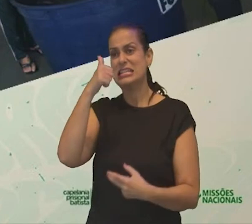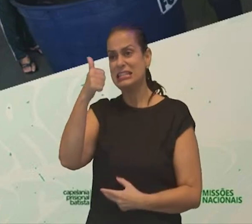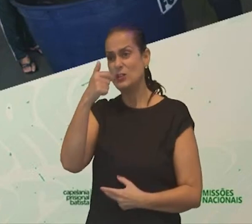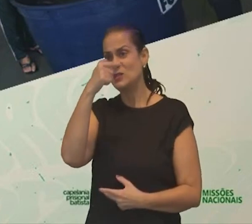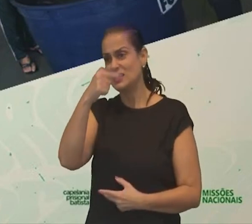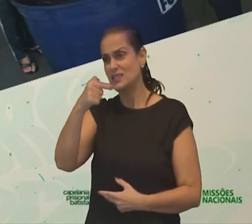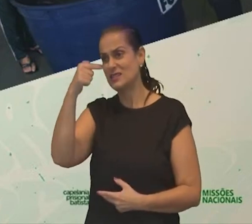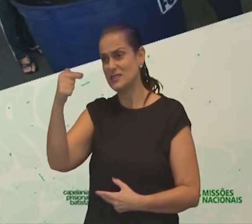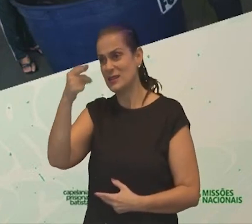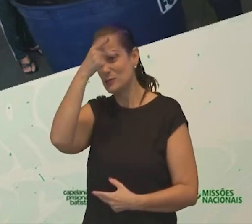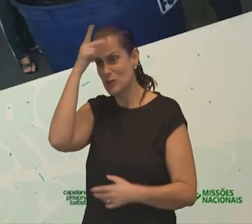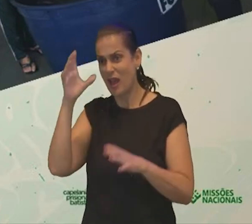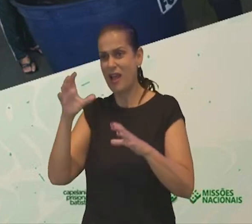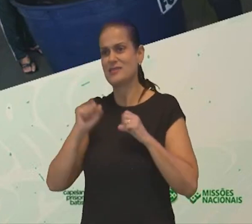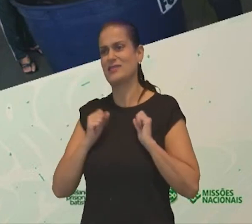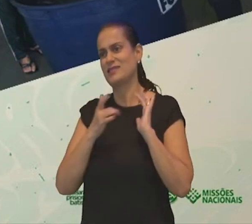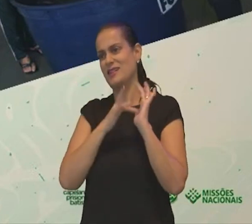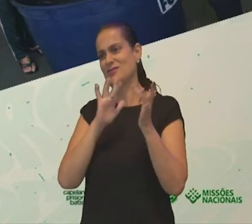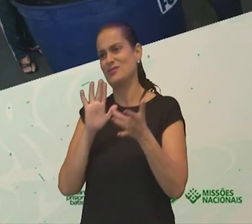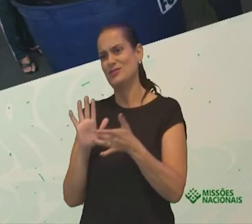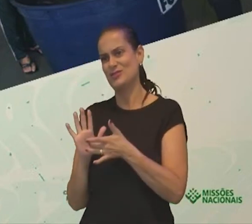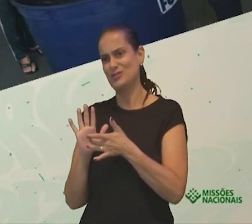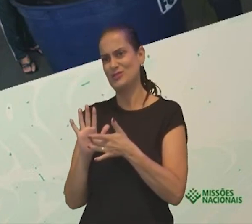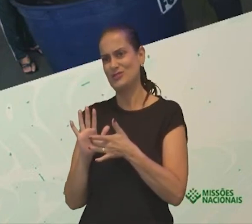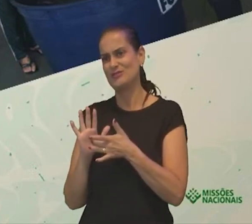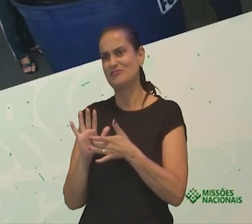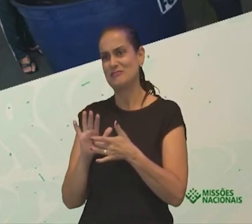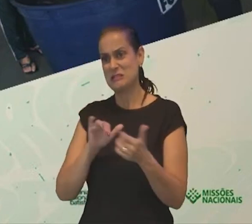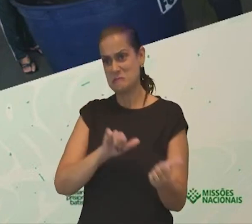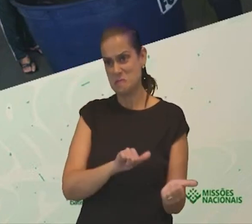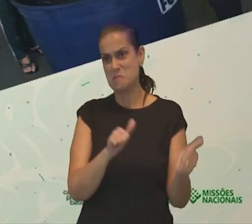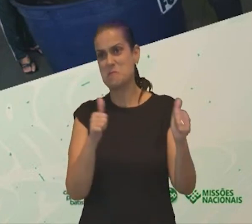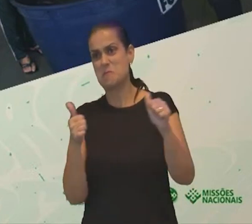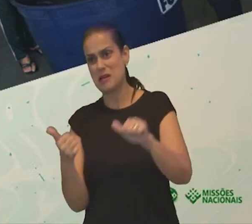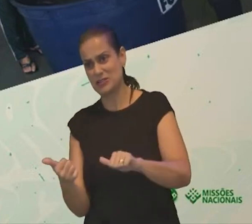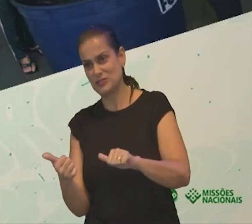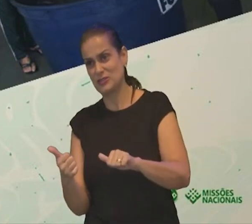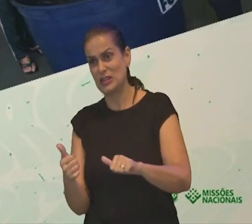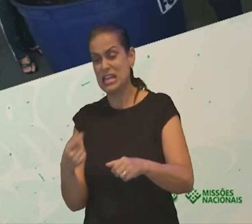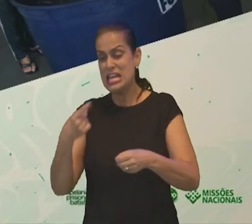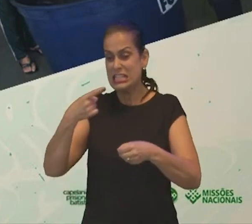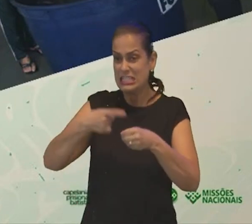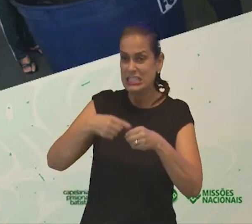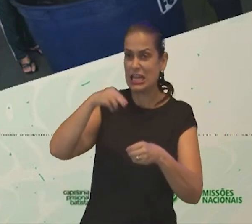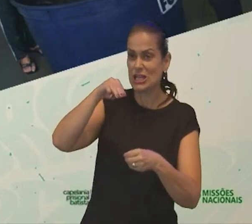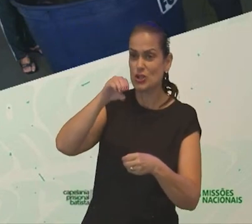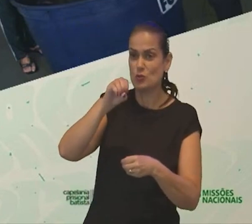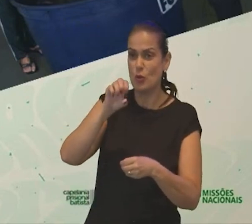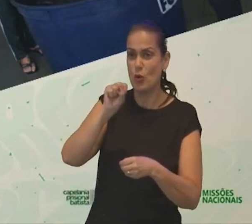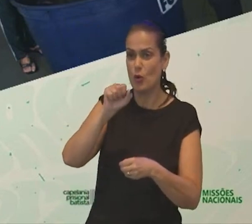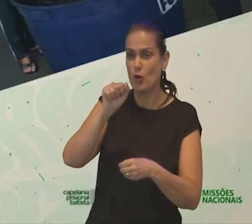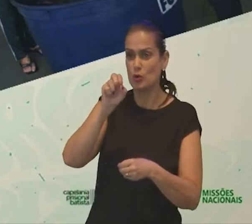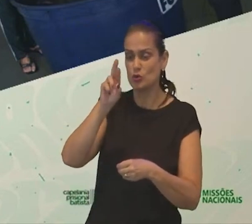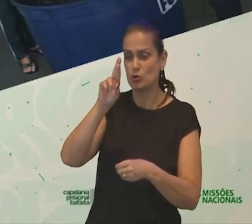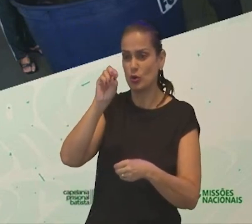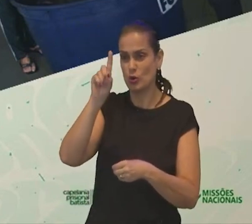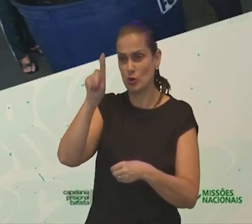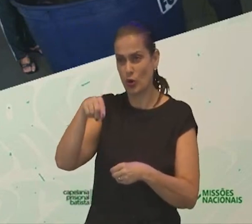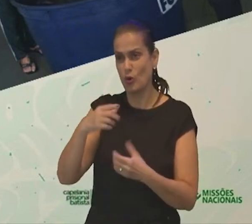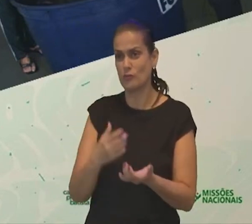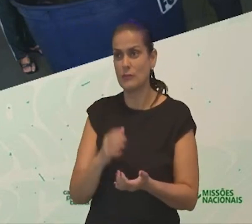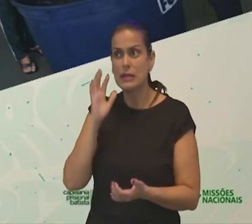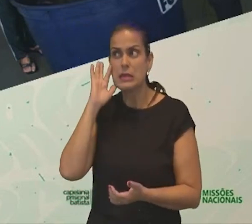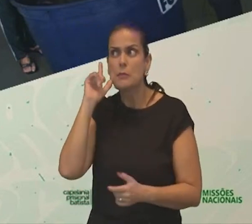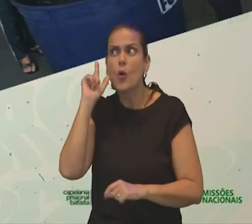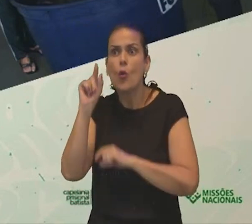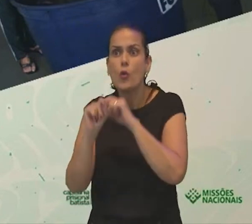177 presos desceram as águas só na cidade de Mossoró. Imagine o que Deus